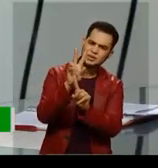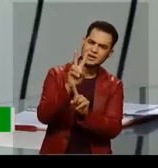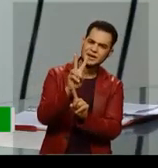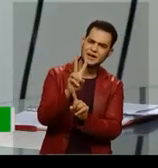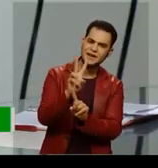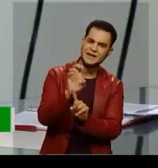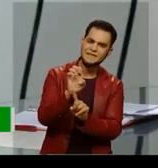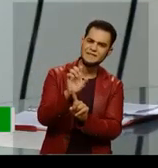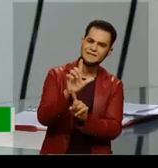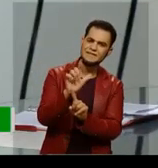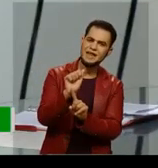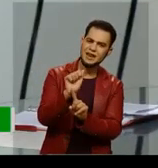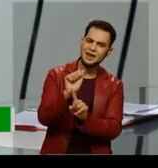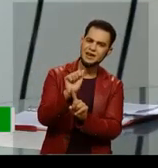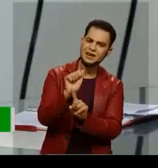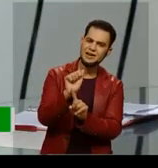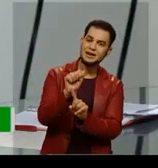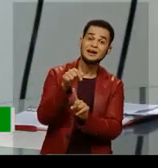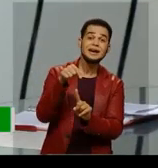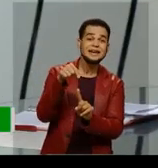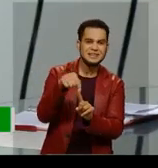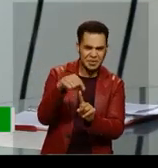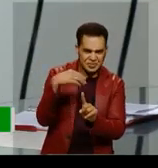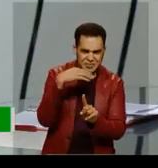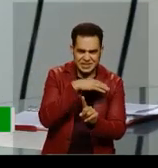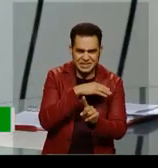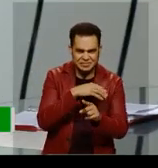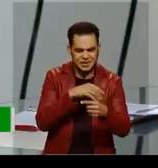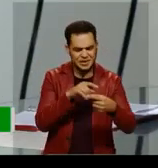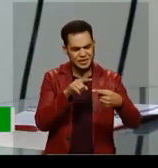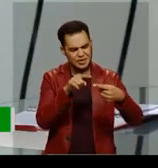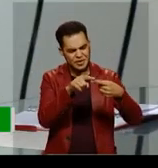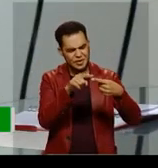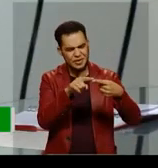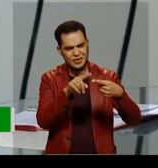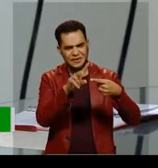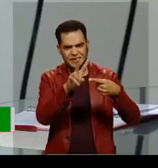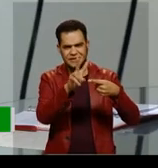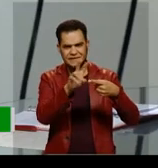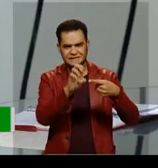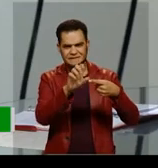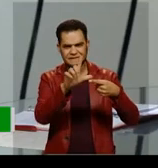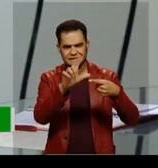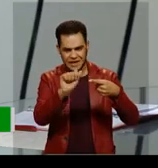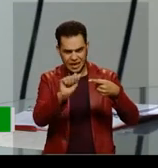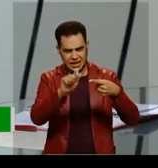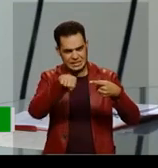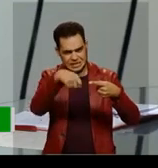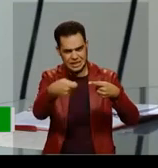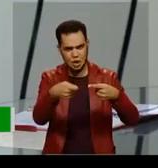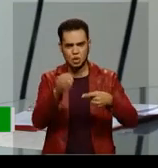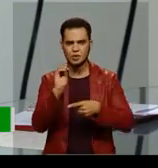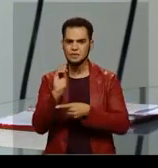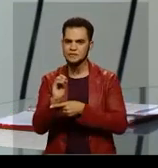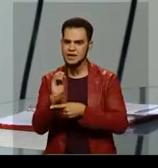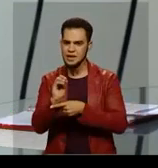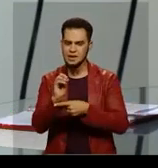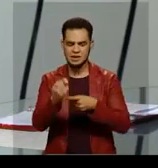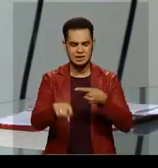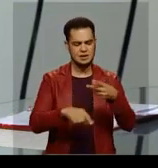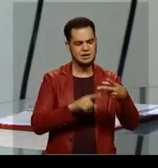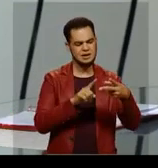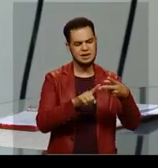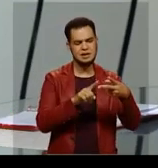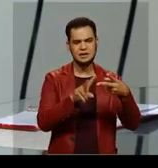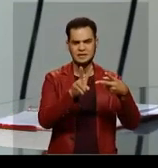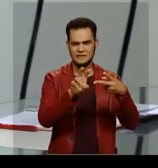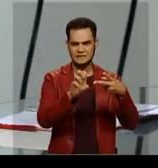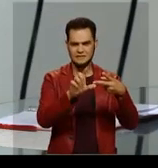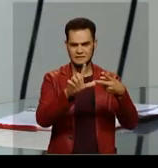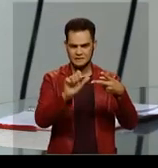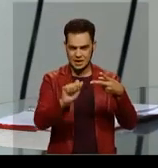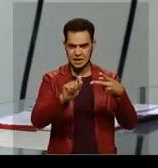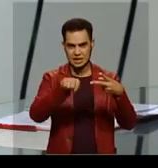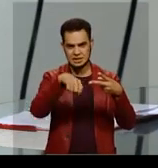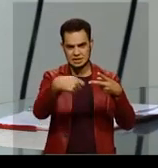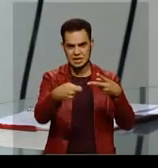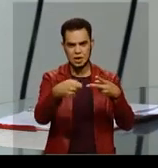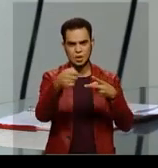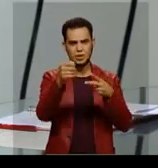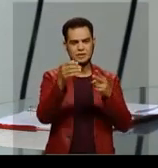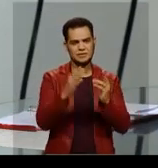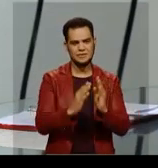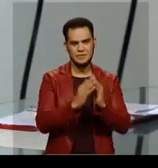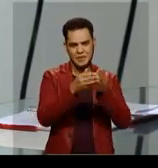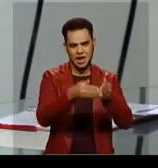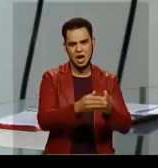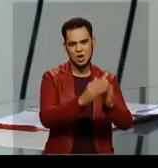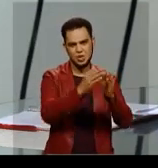é polissêmica, é correto. Então, é contexto, né? Então, quando a gente fala que